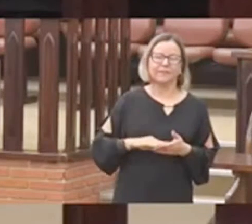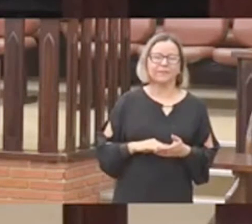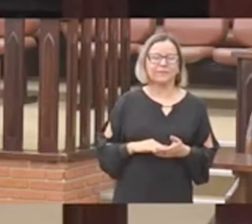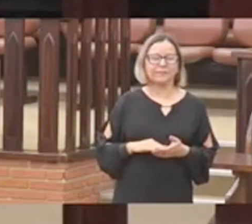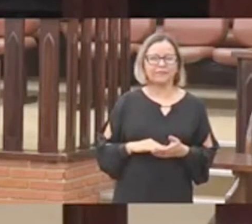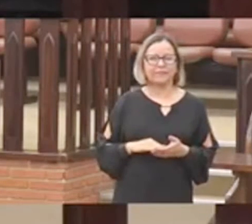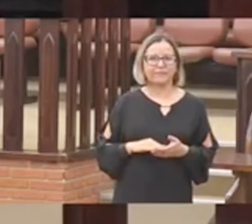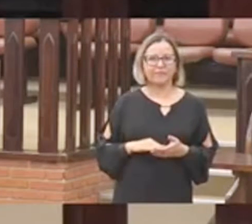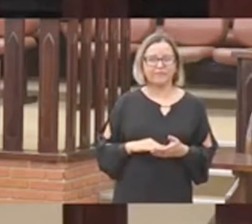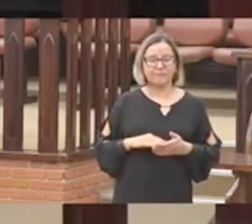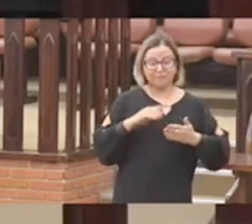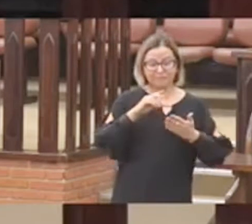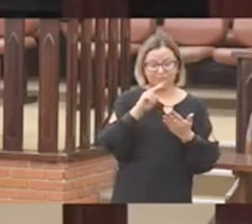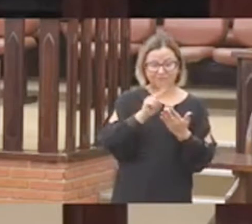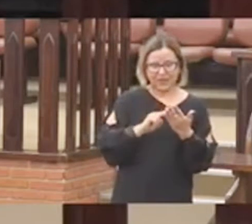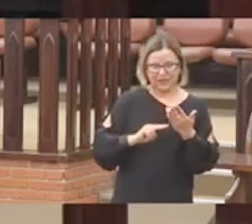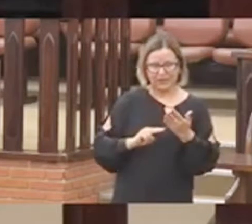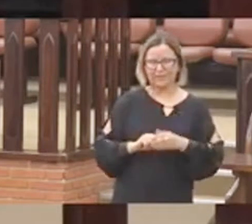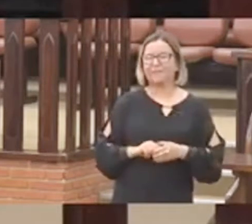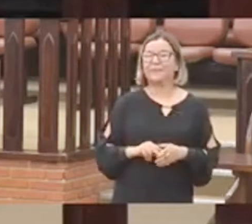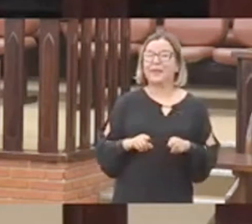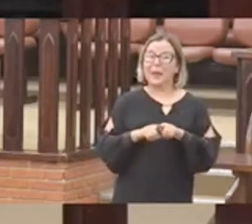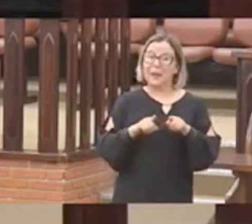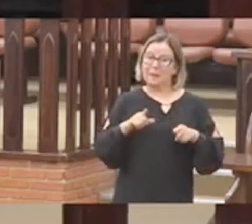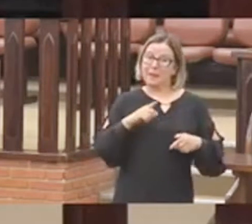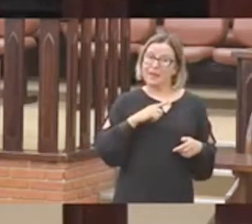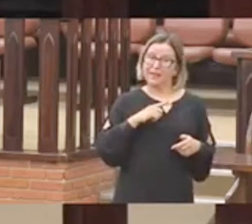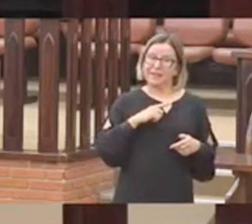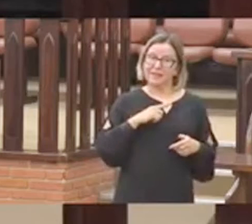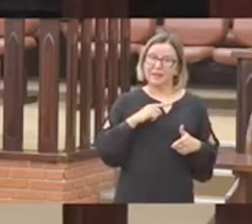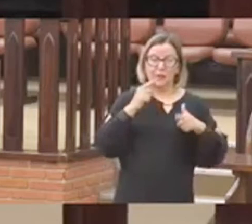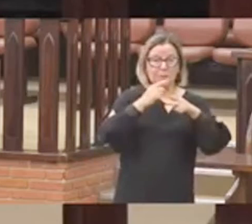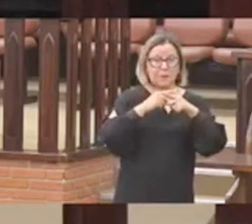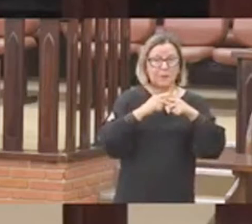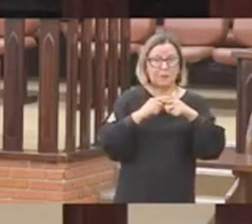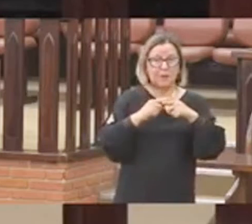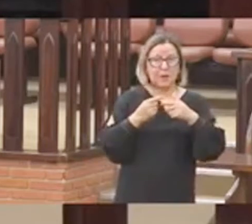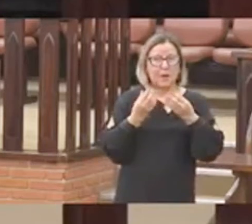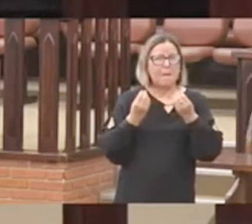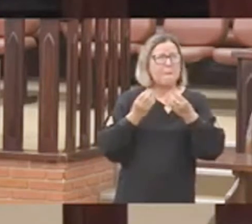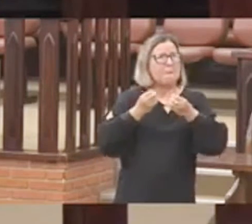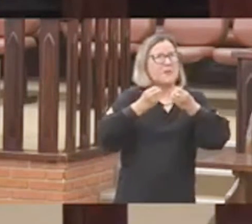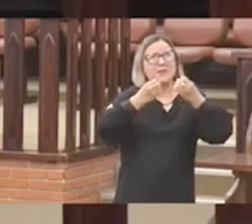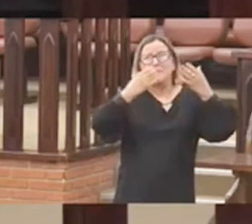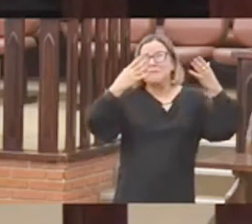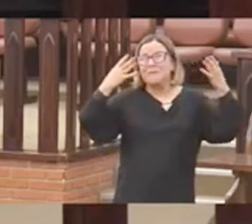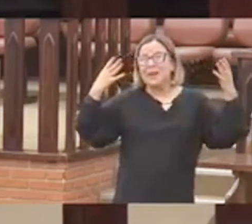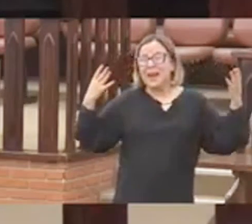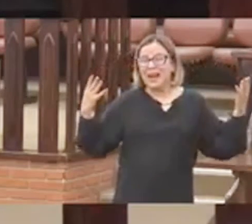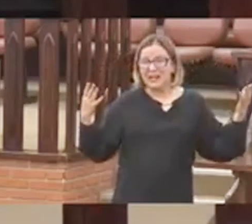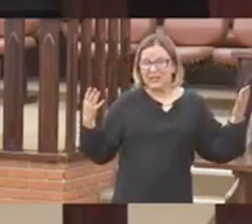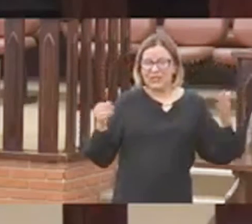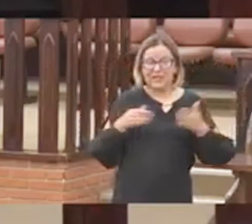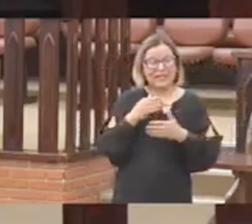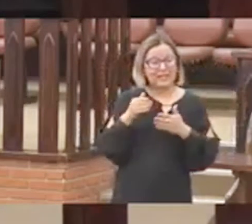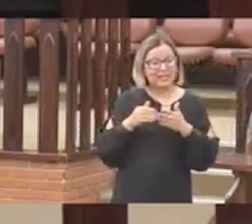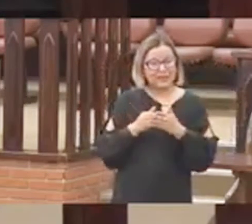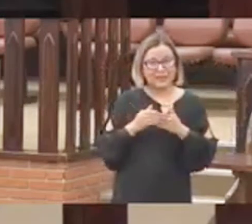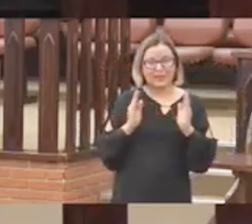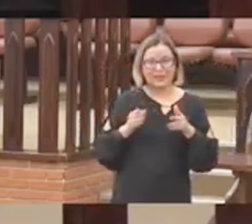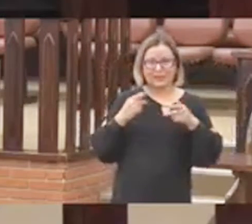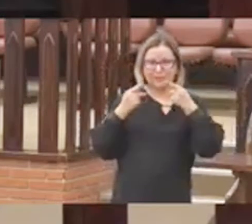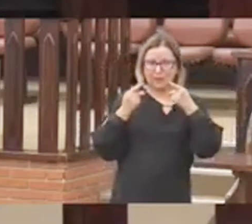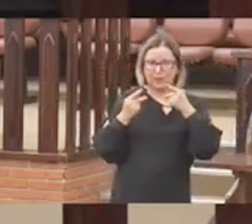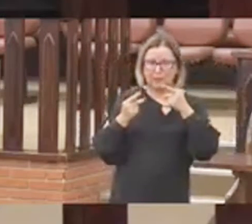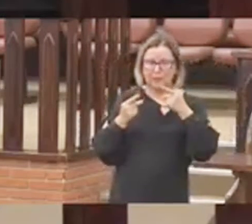Voltando aqui para o texto, mas existe uma tragédia muito maior que todas as anteriores, e que muitas pessoas